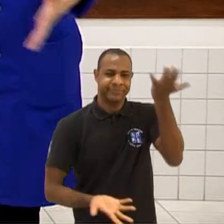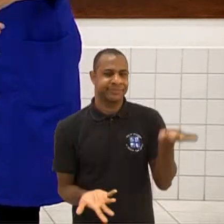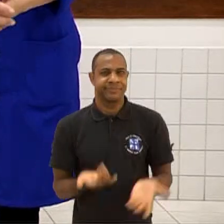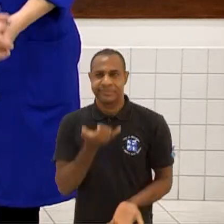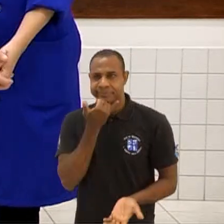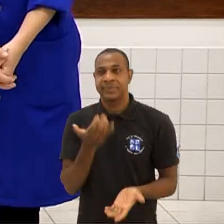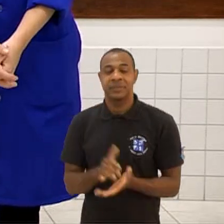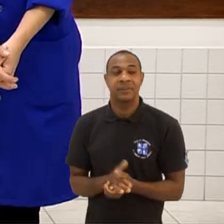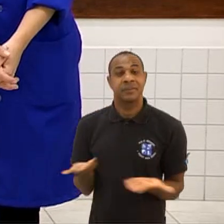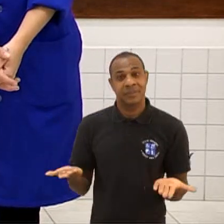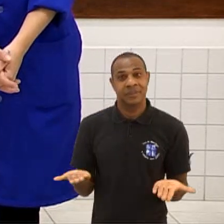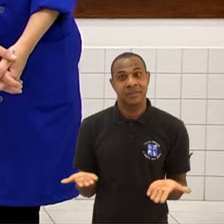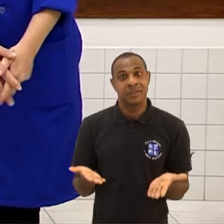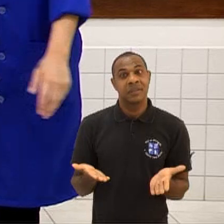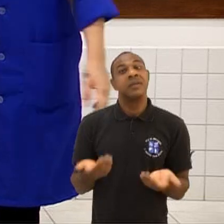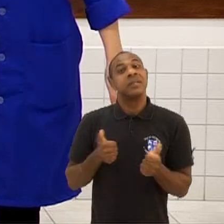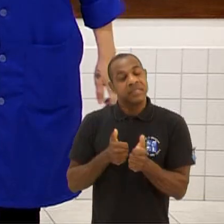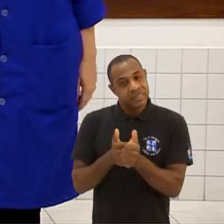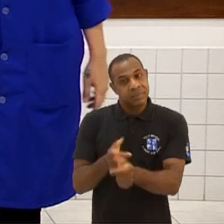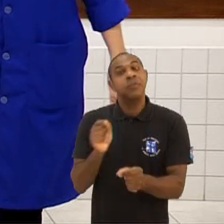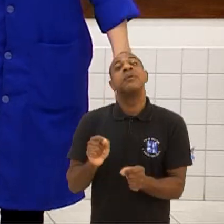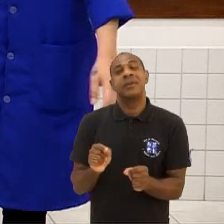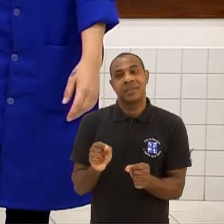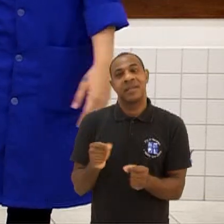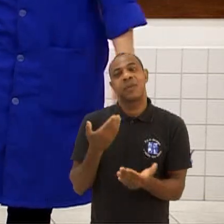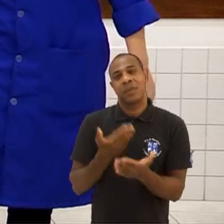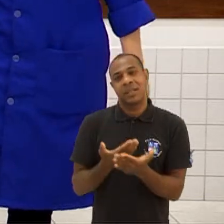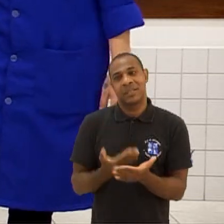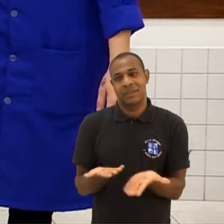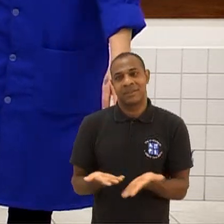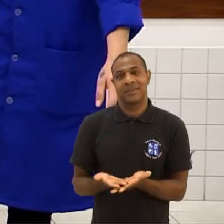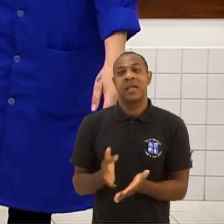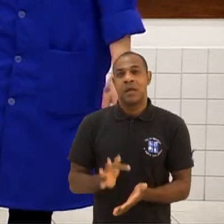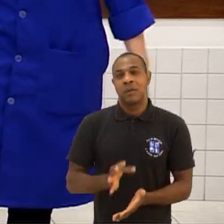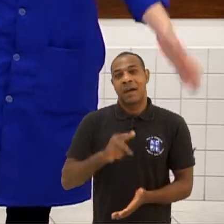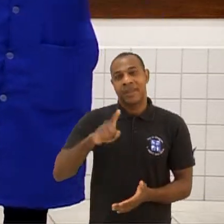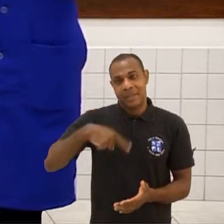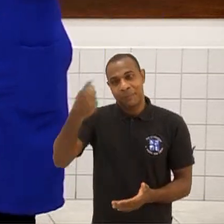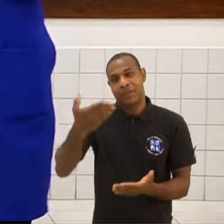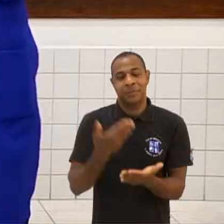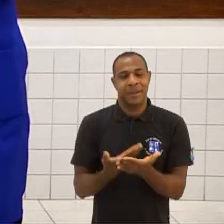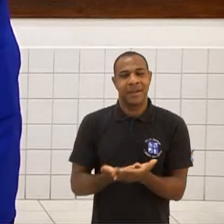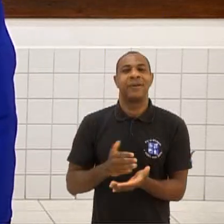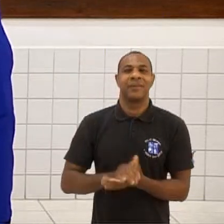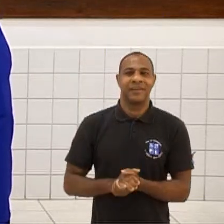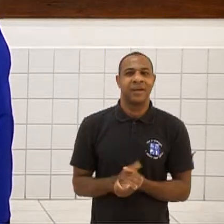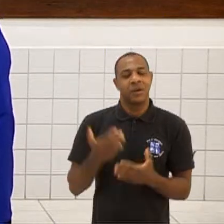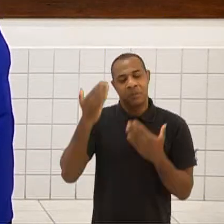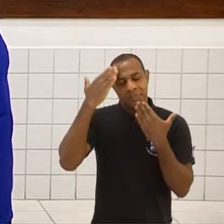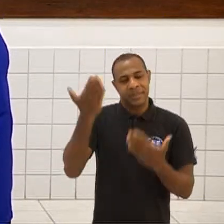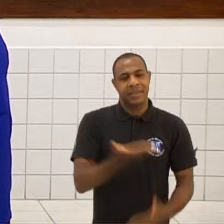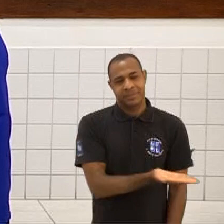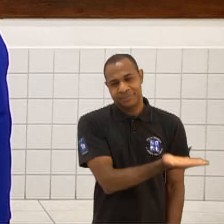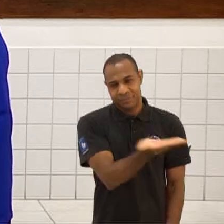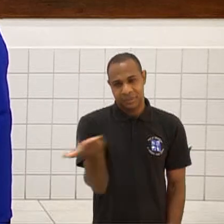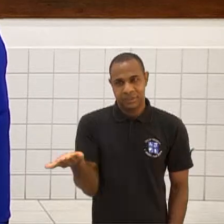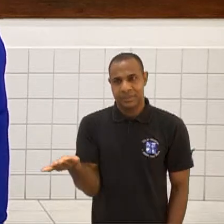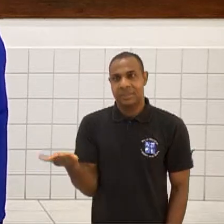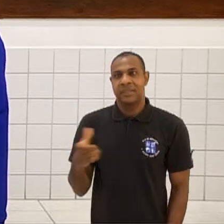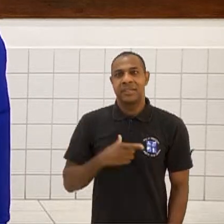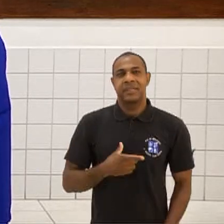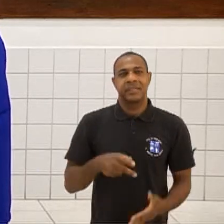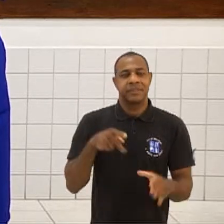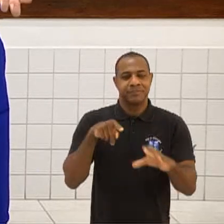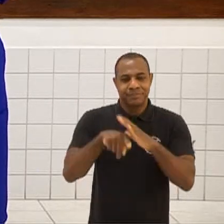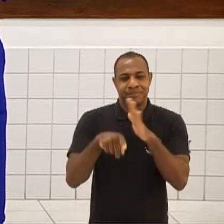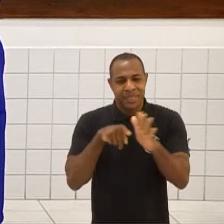aí, seguiremos com as nossas aulas, né, Su? Nos vemos em breve aí. Em breve. Muito obrigada a todos vocês que participaram aqui com a